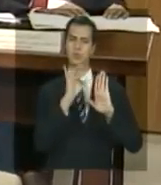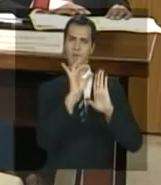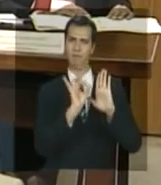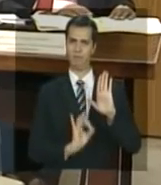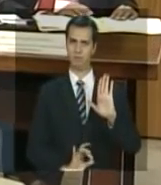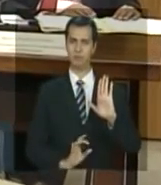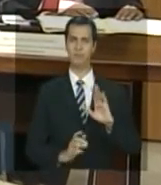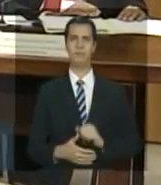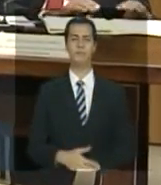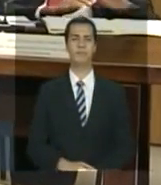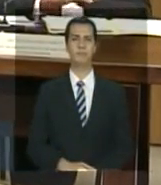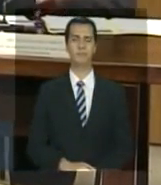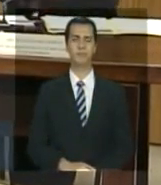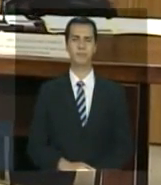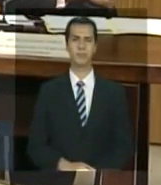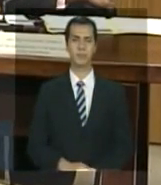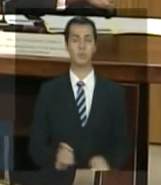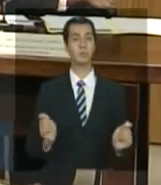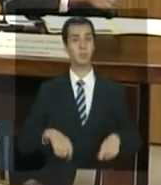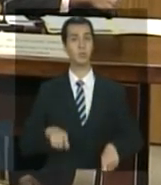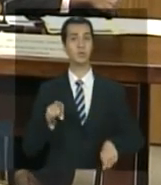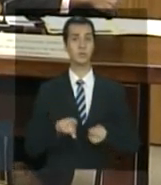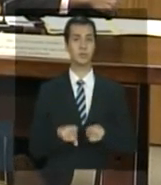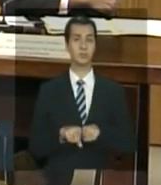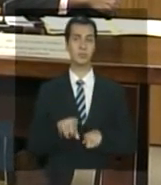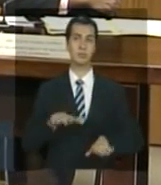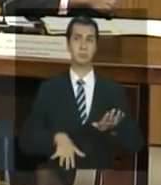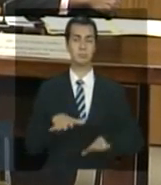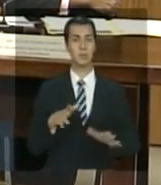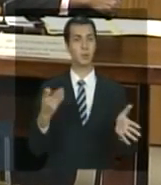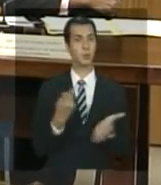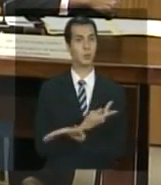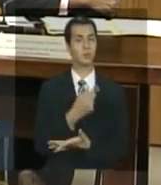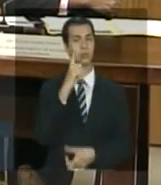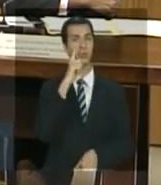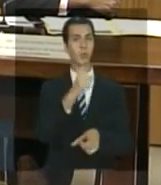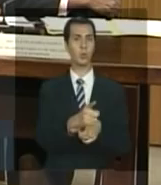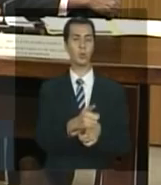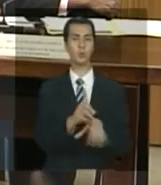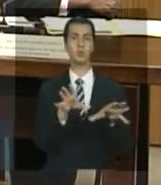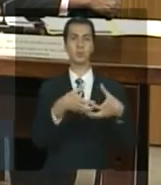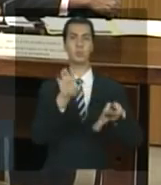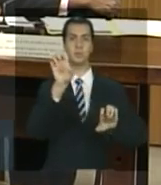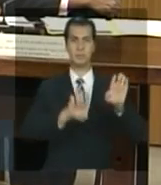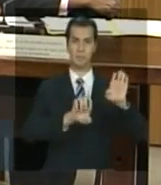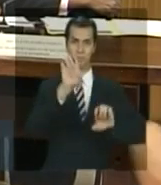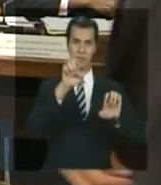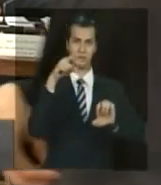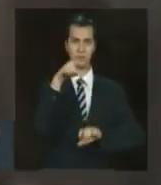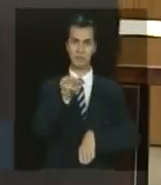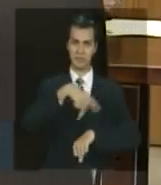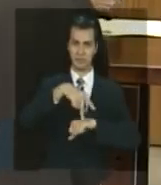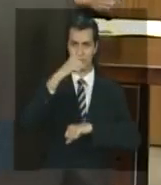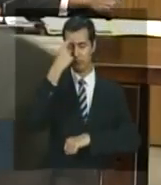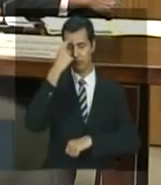Poderá ter ainda um encontro com lideranças empresariais indianas, ainda também no dia 30,